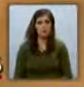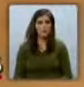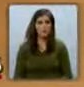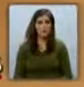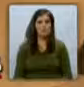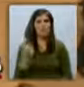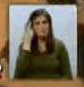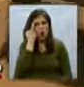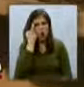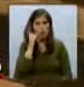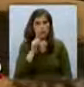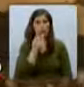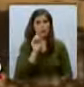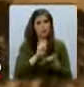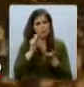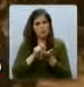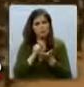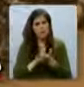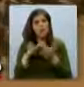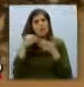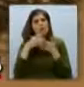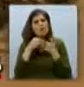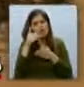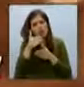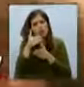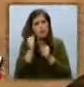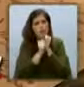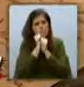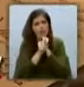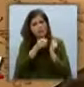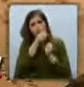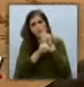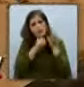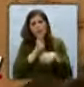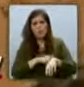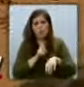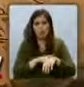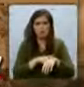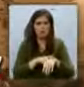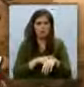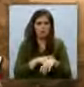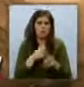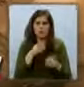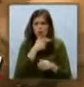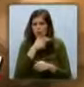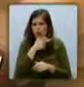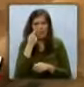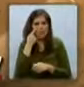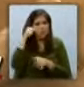As memórias de Luís estão anotadas em pequenas folhas de papel, onde descreve os momentos de terror que viveu no campo de